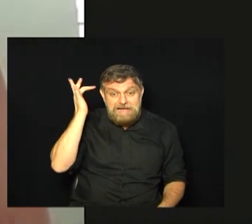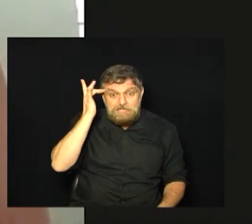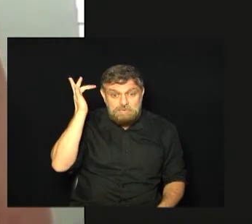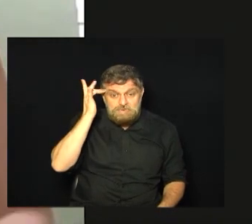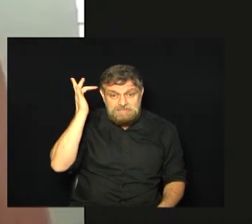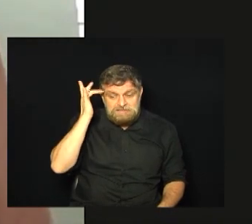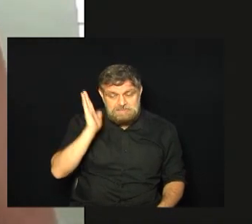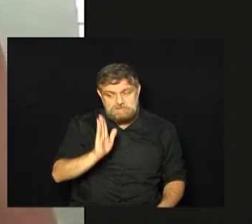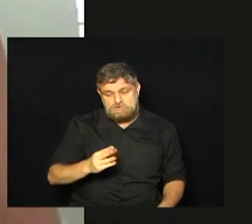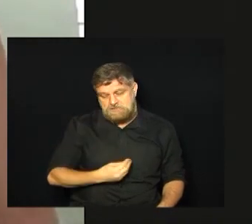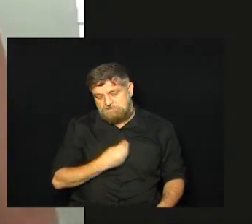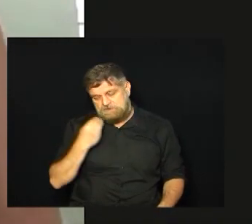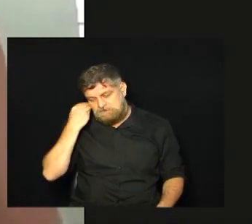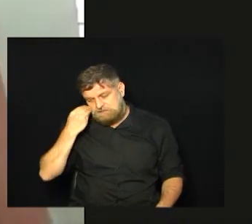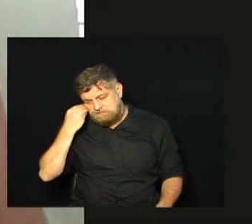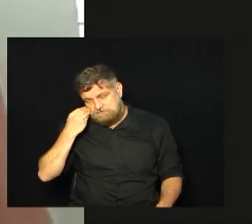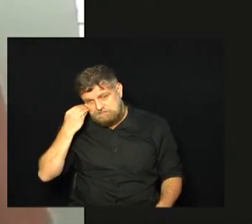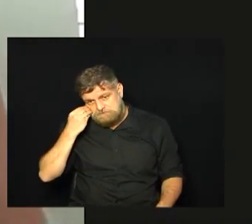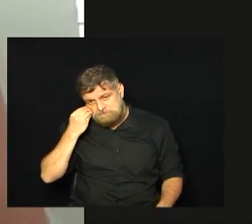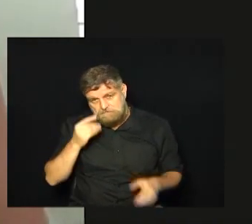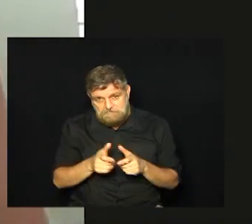certa experiência de vida, tendem a